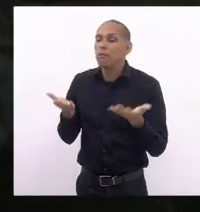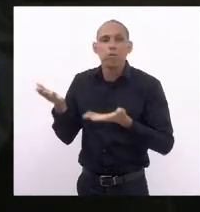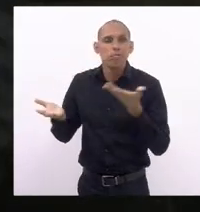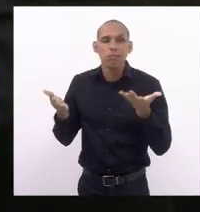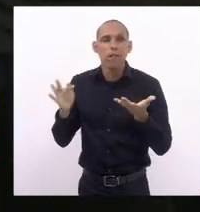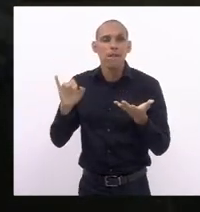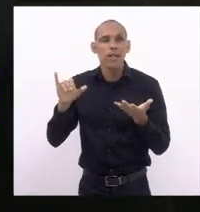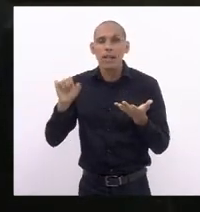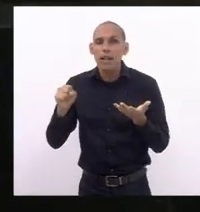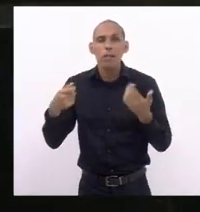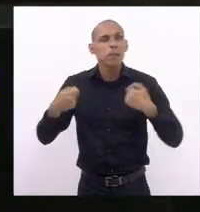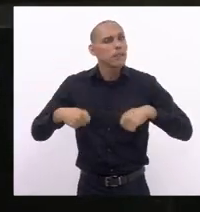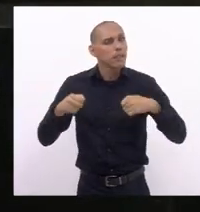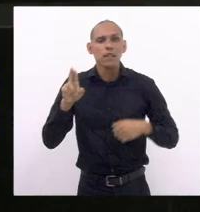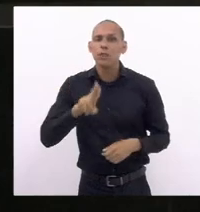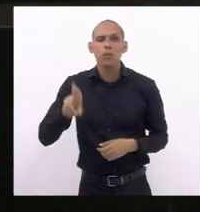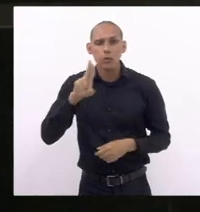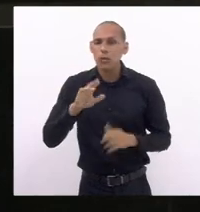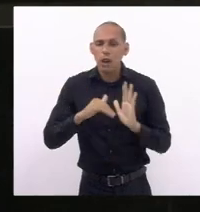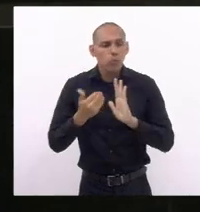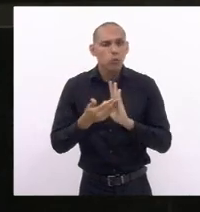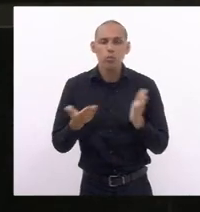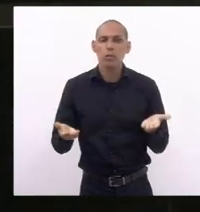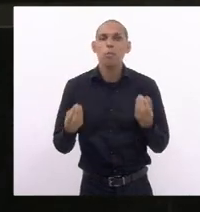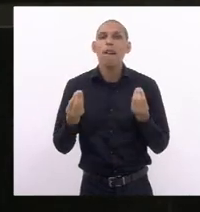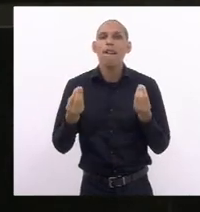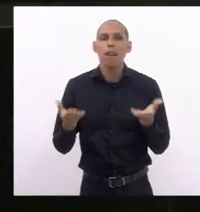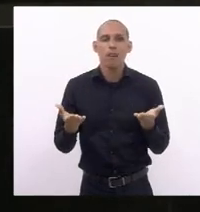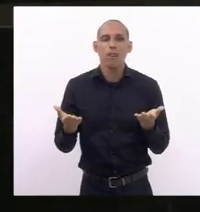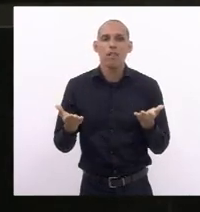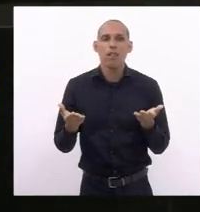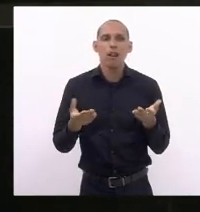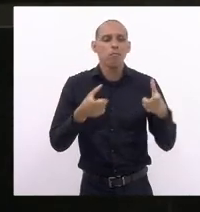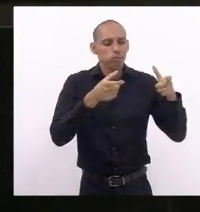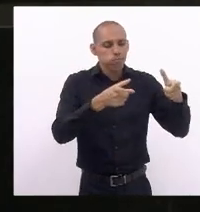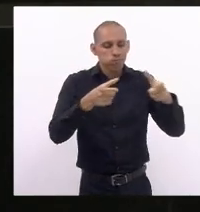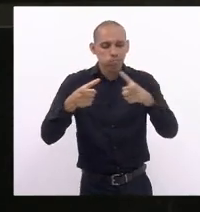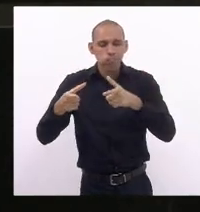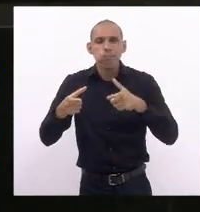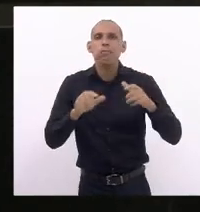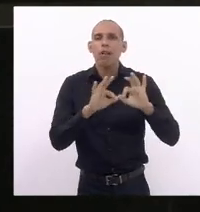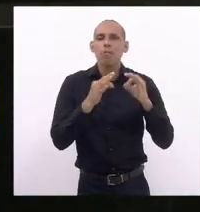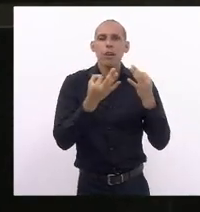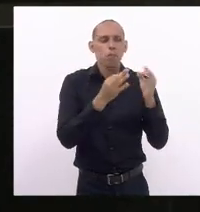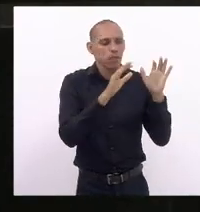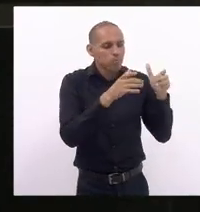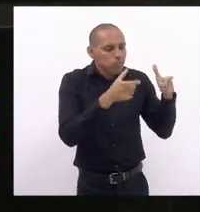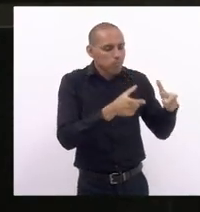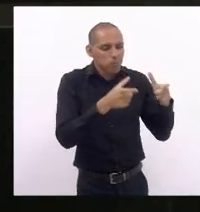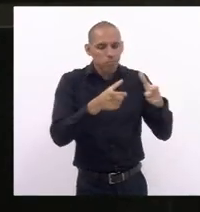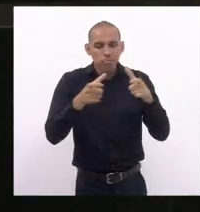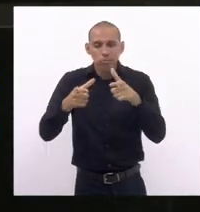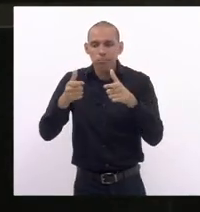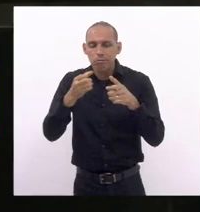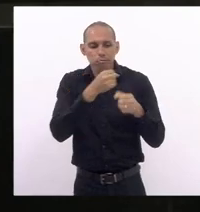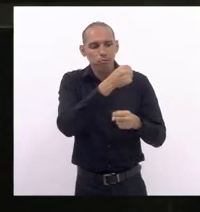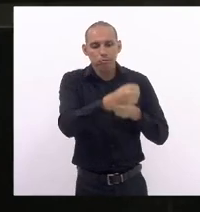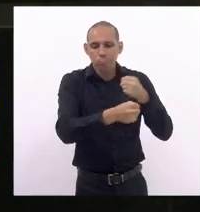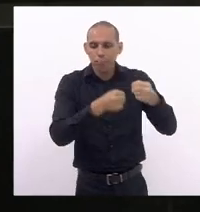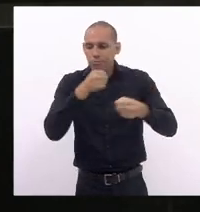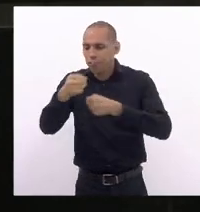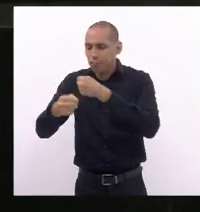ser integralmente empregados para o reassentamento adequado das famílias que vivem em diferentes municípios do